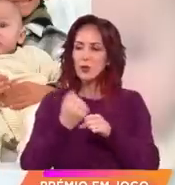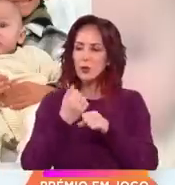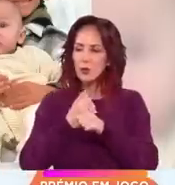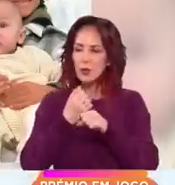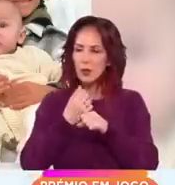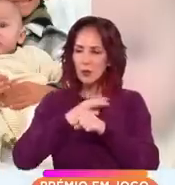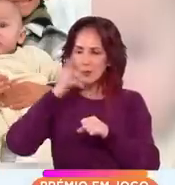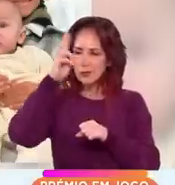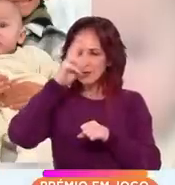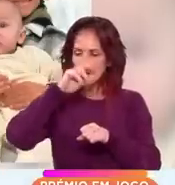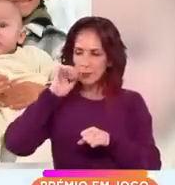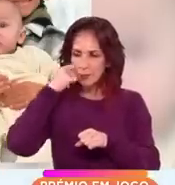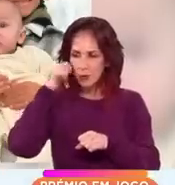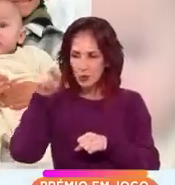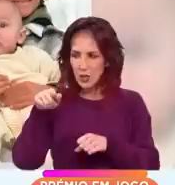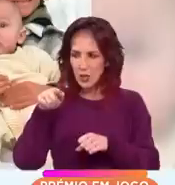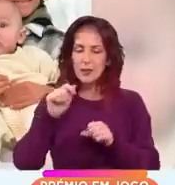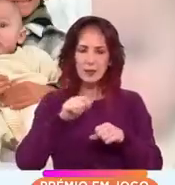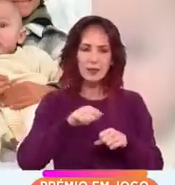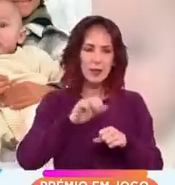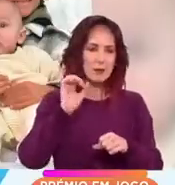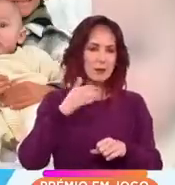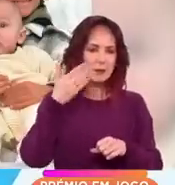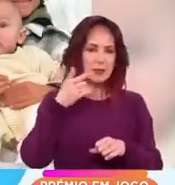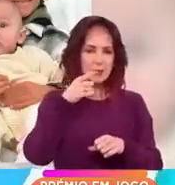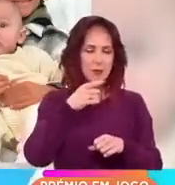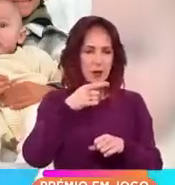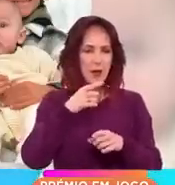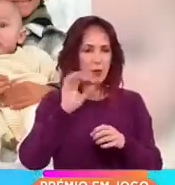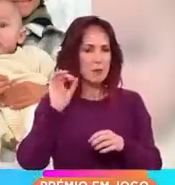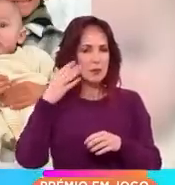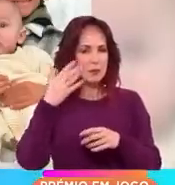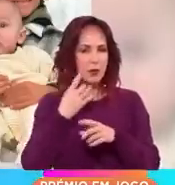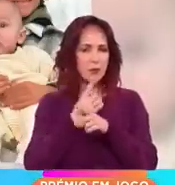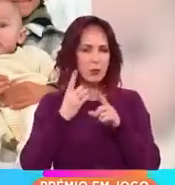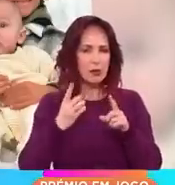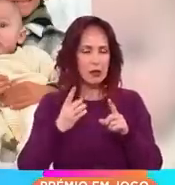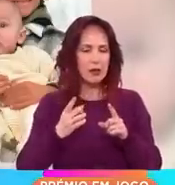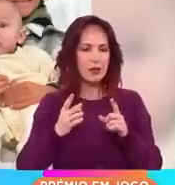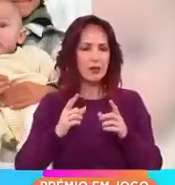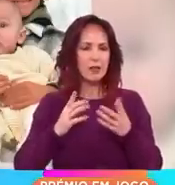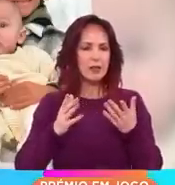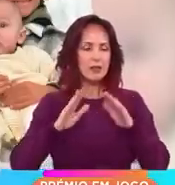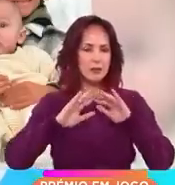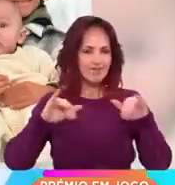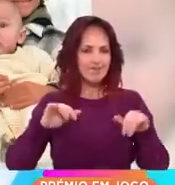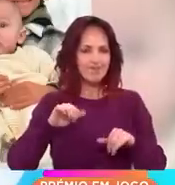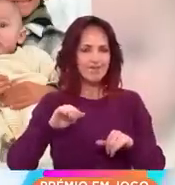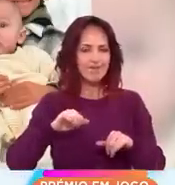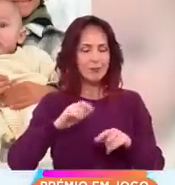Muito. Foi isso uma das, se calhar, das, talvez a principal, mas uma das principais, não digo a principal, mas talvez a principal causa. Porque